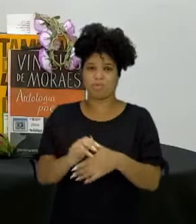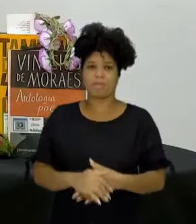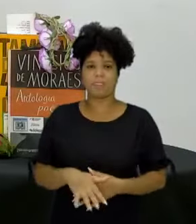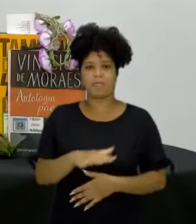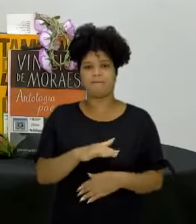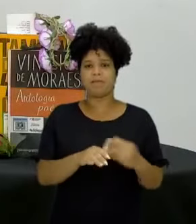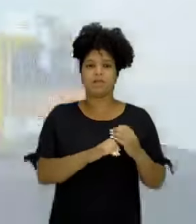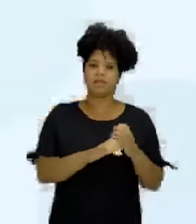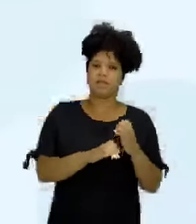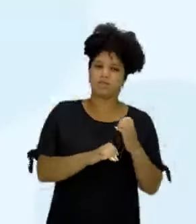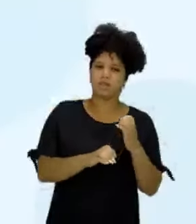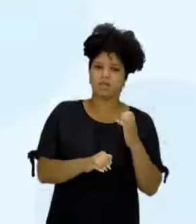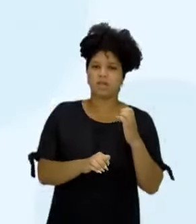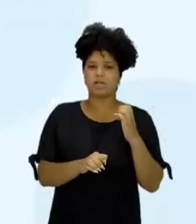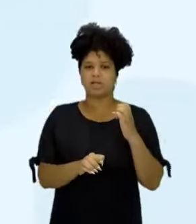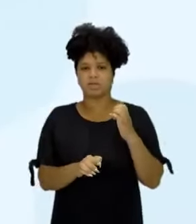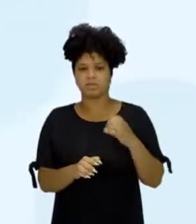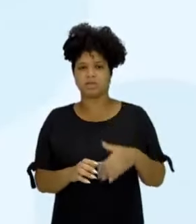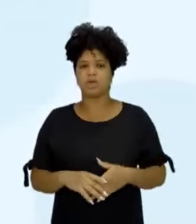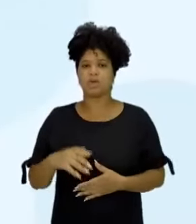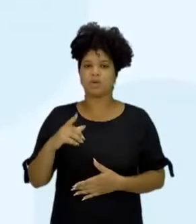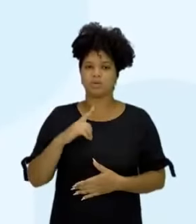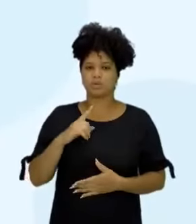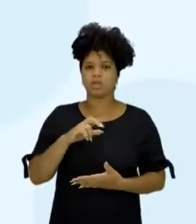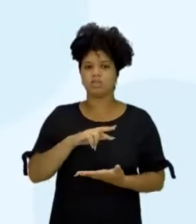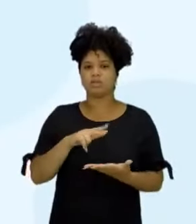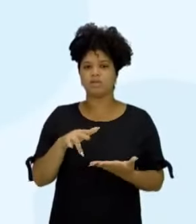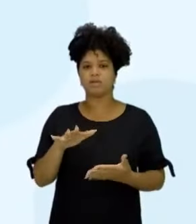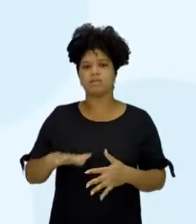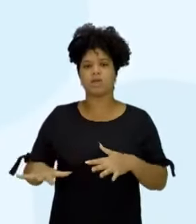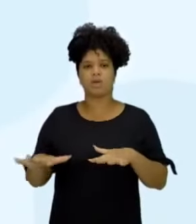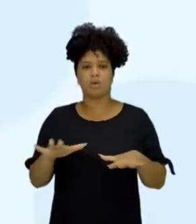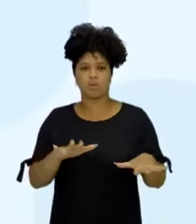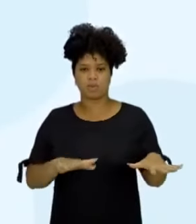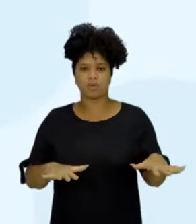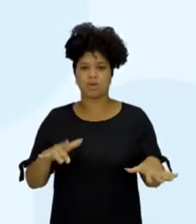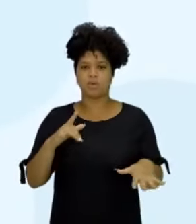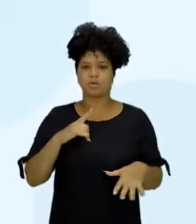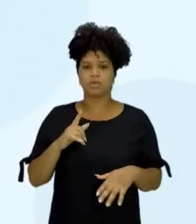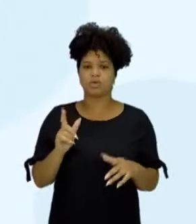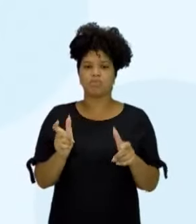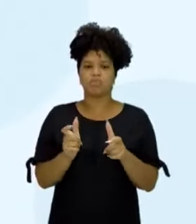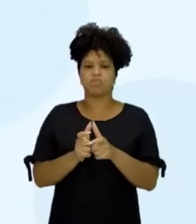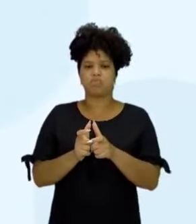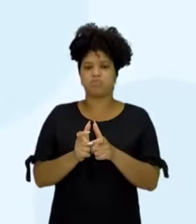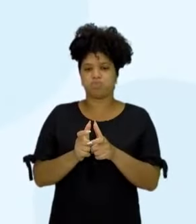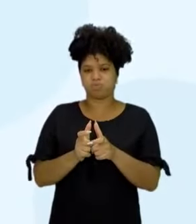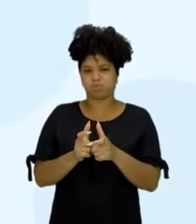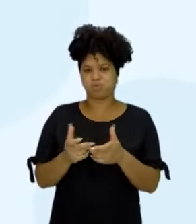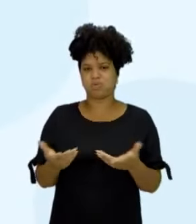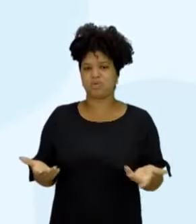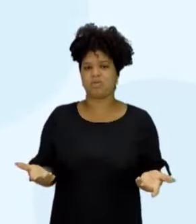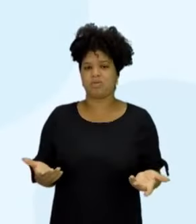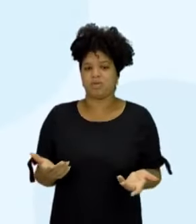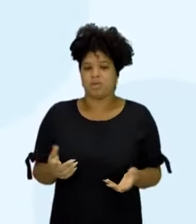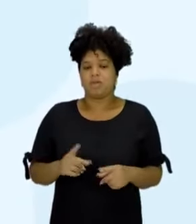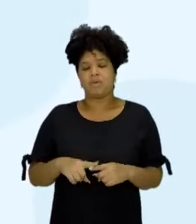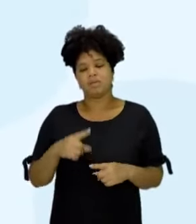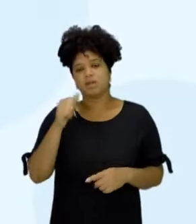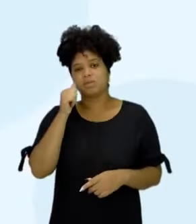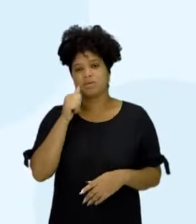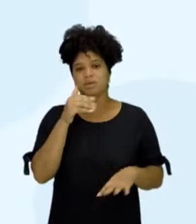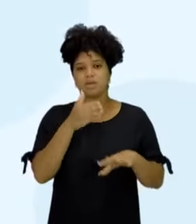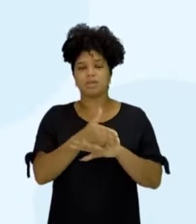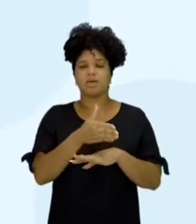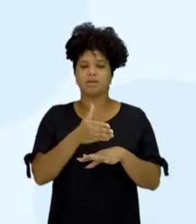engenharia aí já tem, e a engenharia tem diversas áreas, né? Temos pouquíssimas, e quando elas estão na engenharia também sofrem aí,